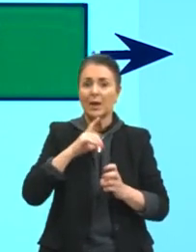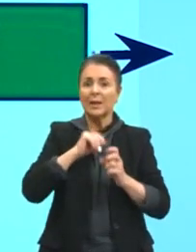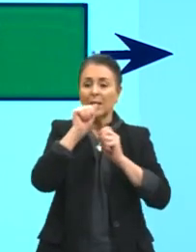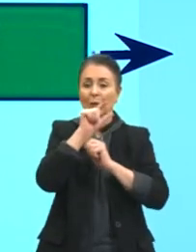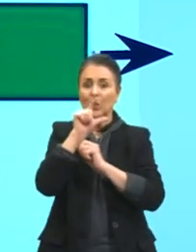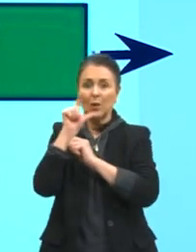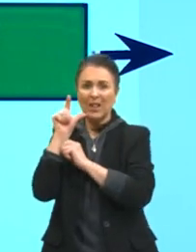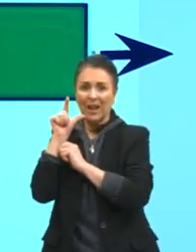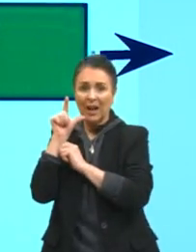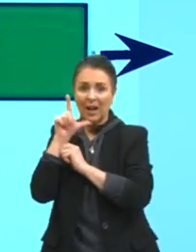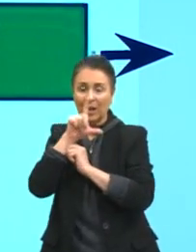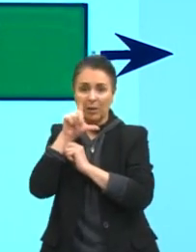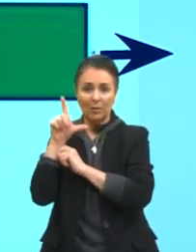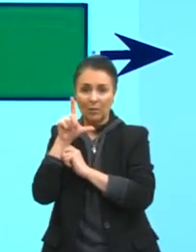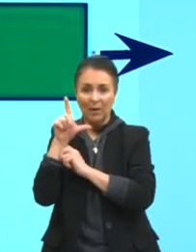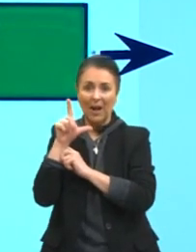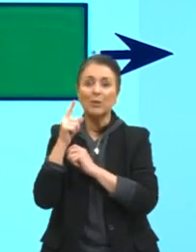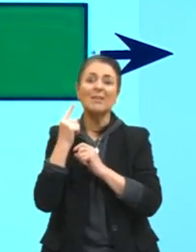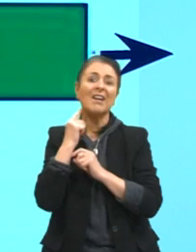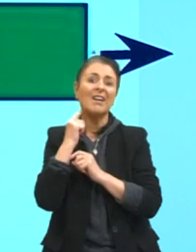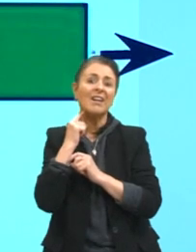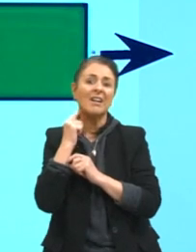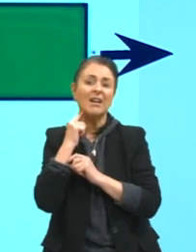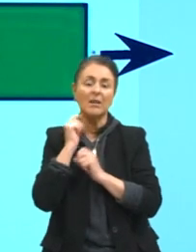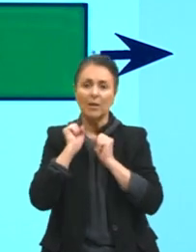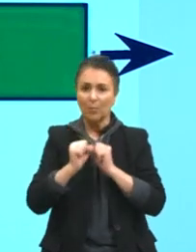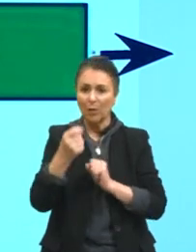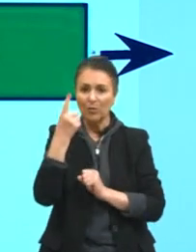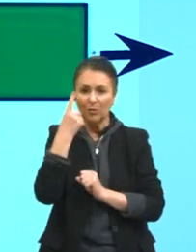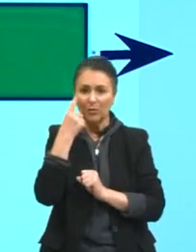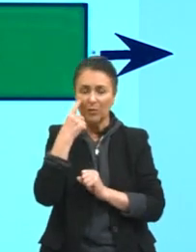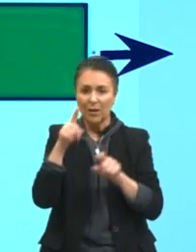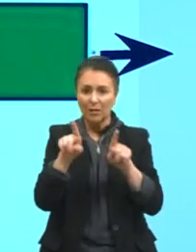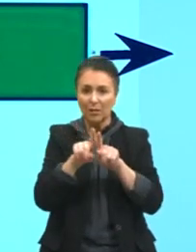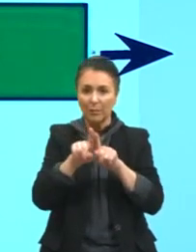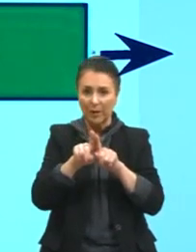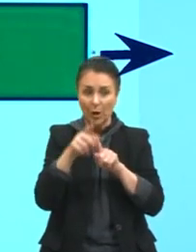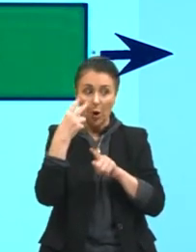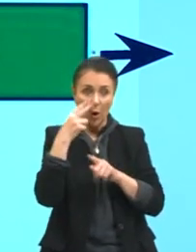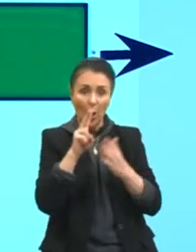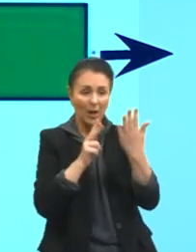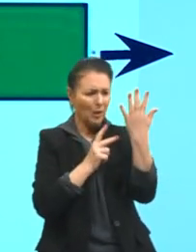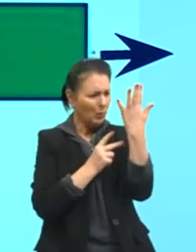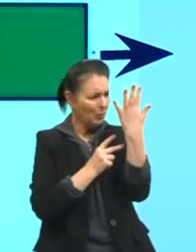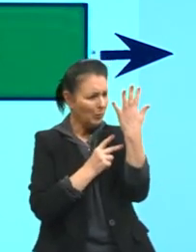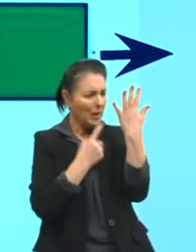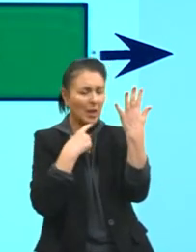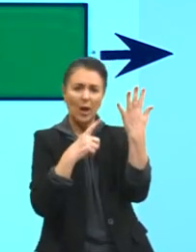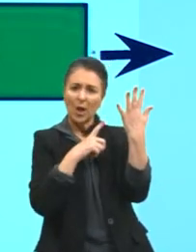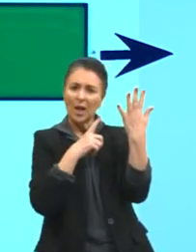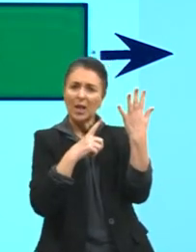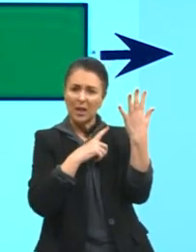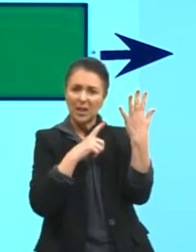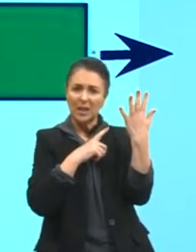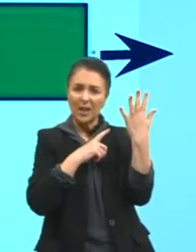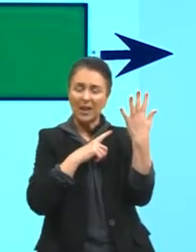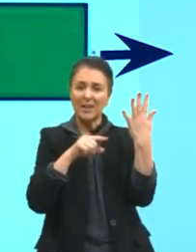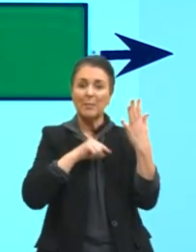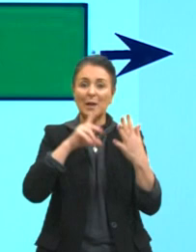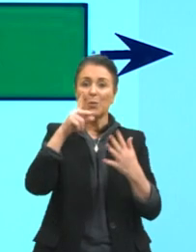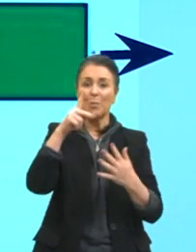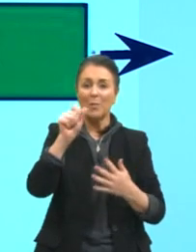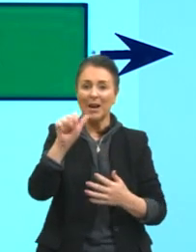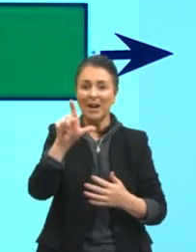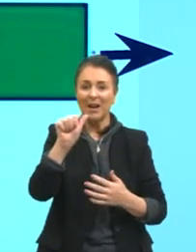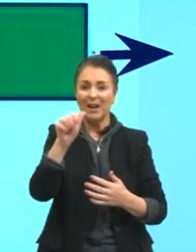lateral na parte lateral ali da garganta que tu pode ver também um espelho tem a tonsila palatina